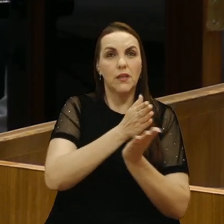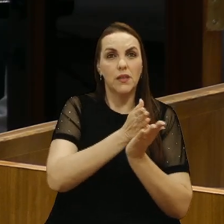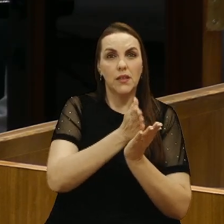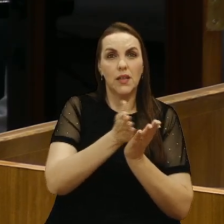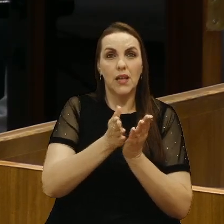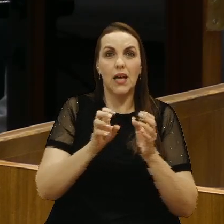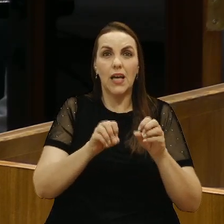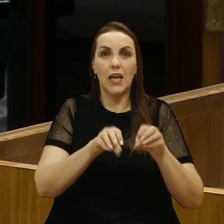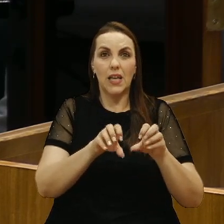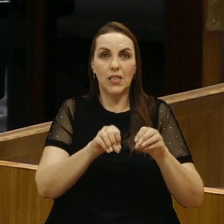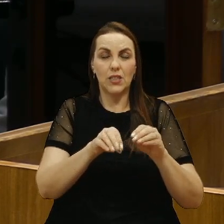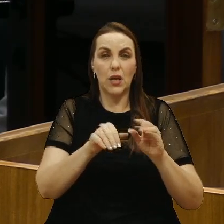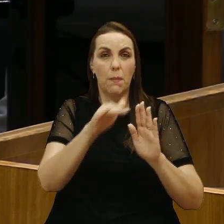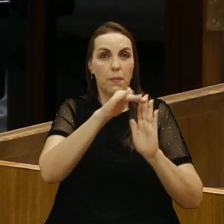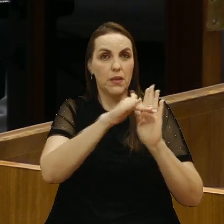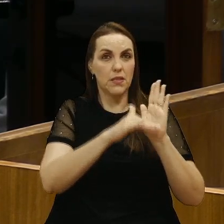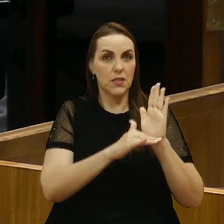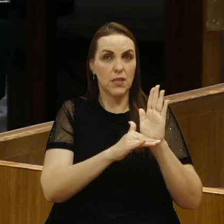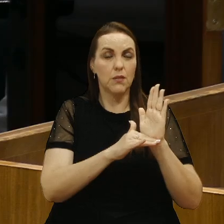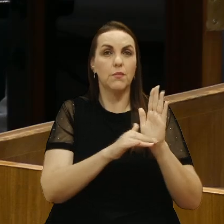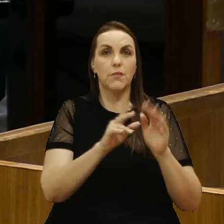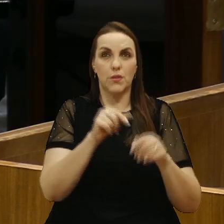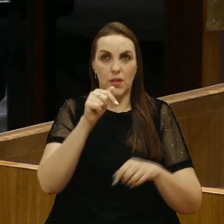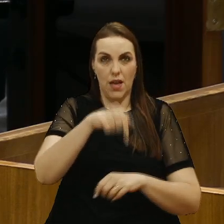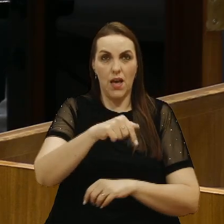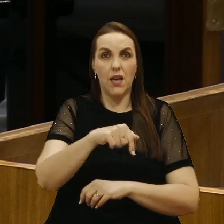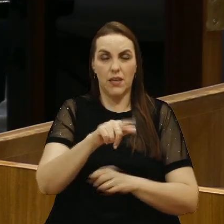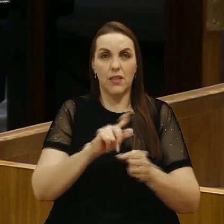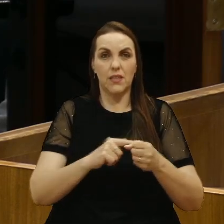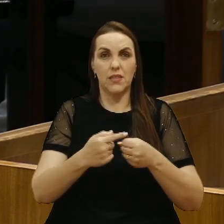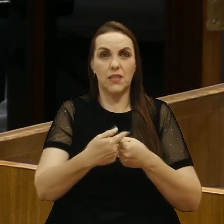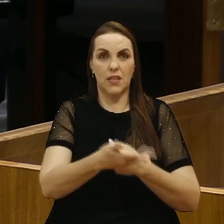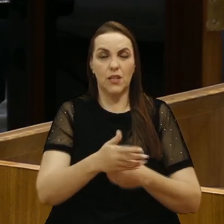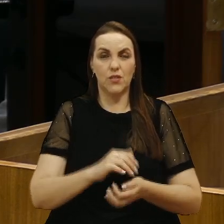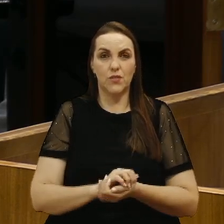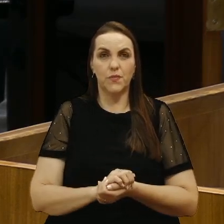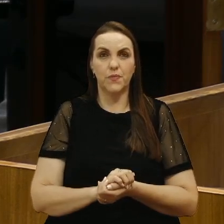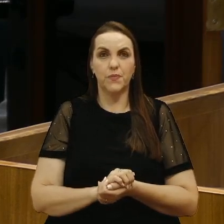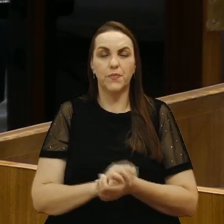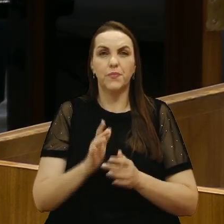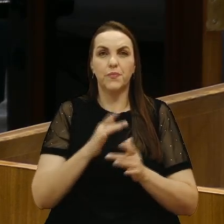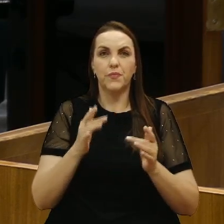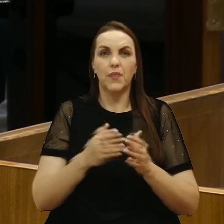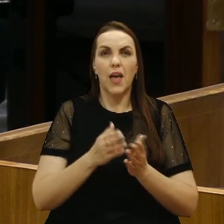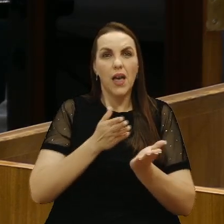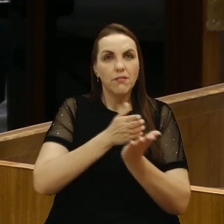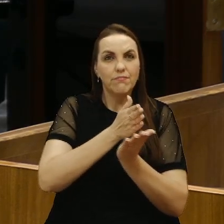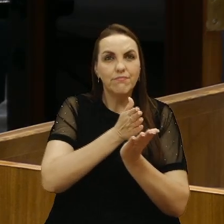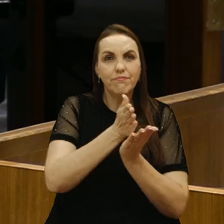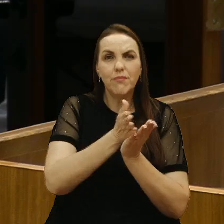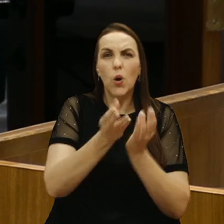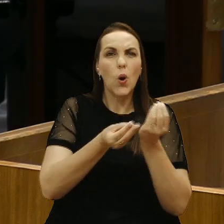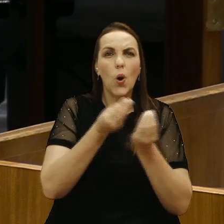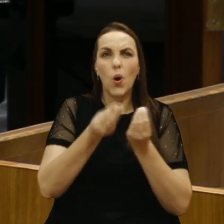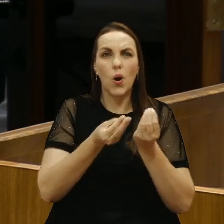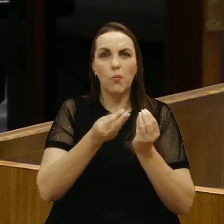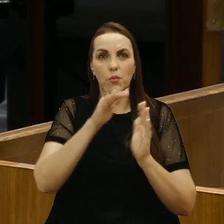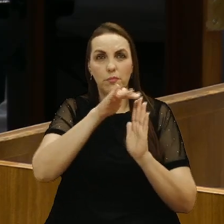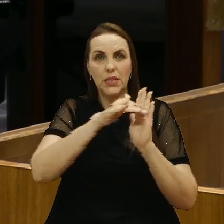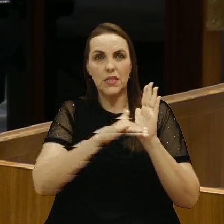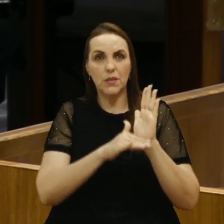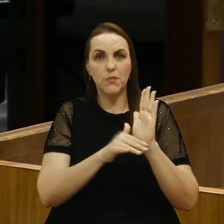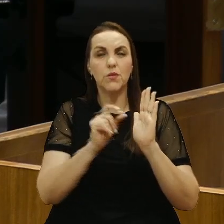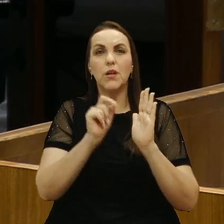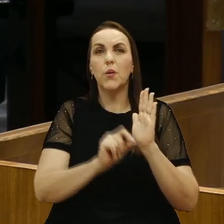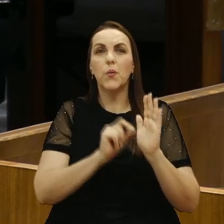por princípios em nosso município. A abordagem educacional por princípios é